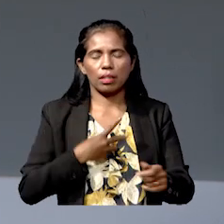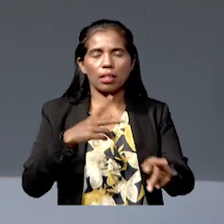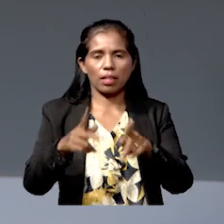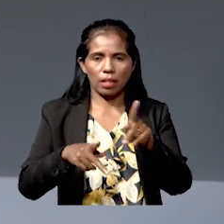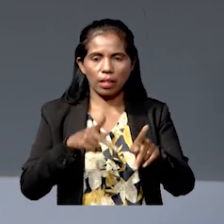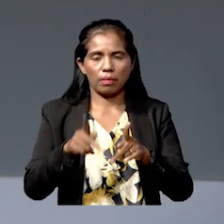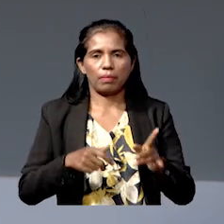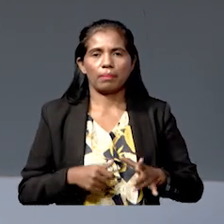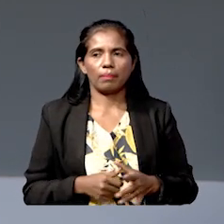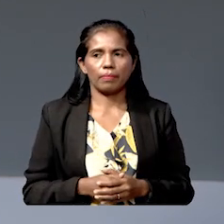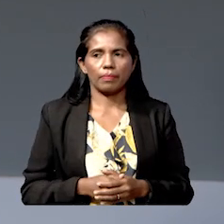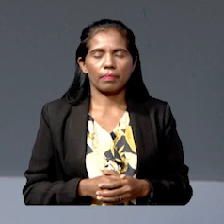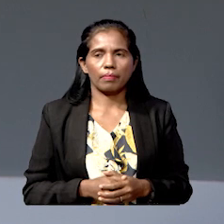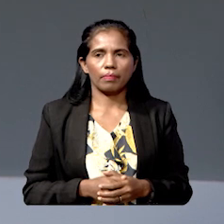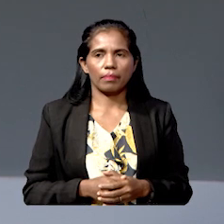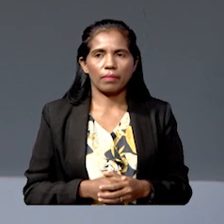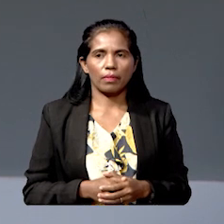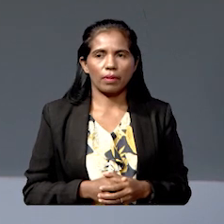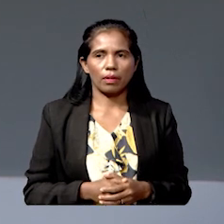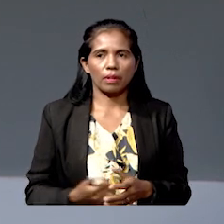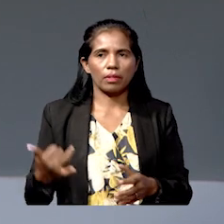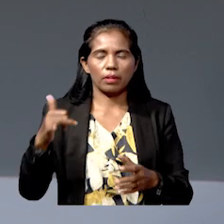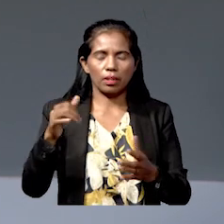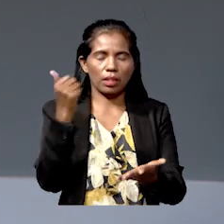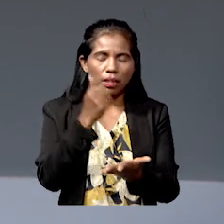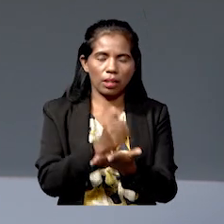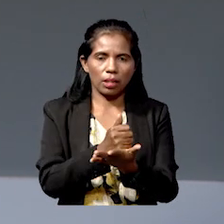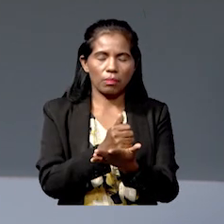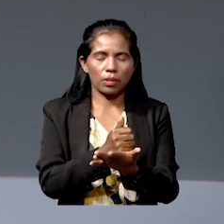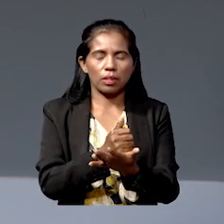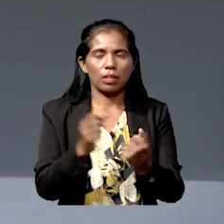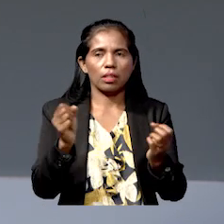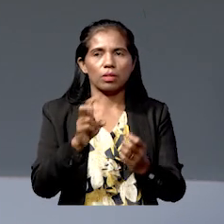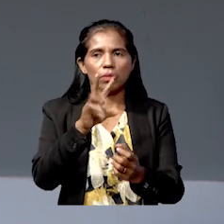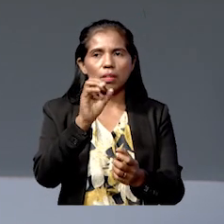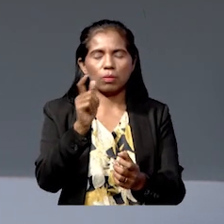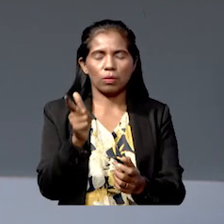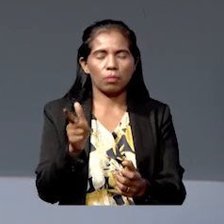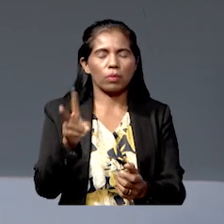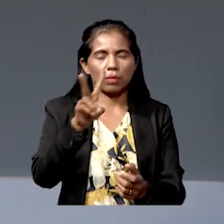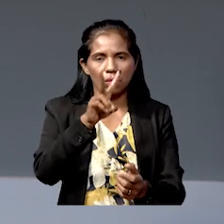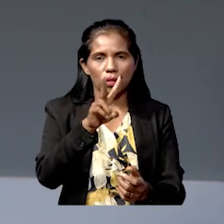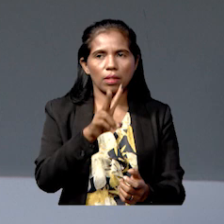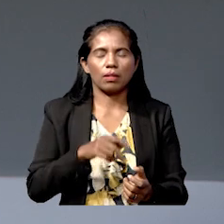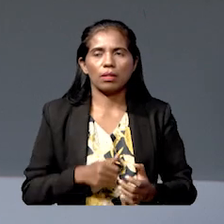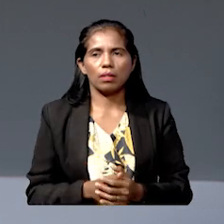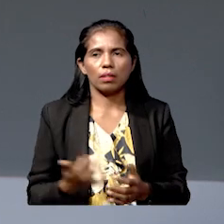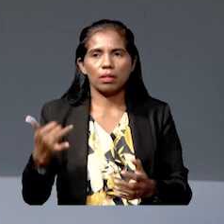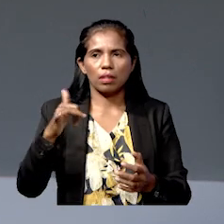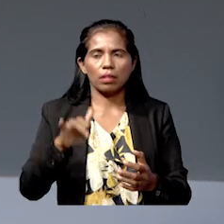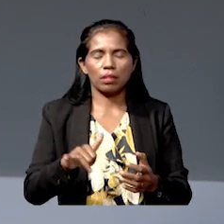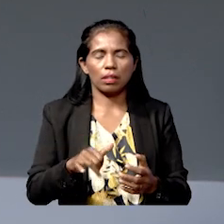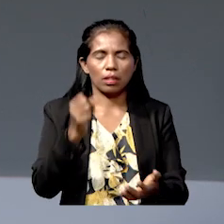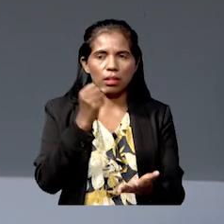né, para o carimbo ser longe. Tal e 2022, né? Se rever descuido, tal